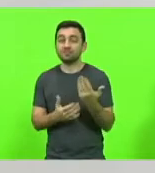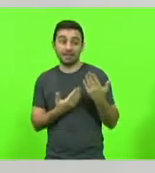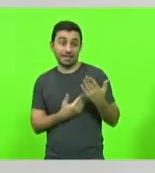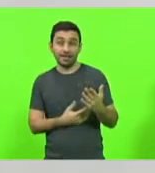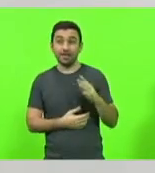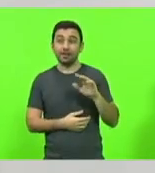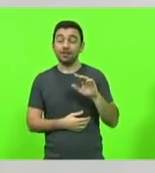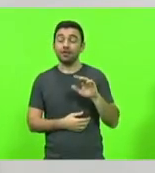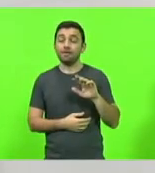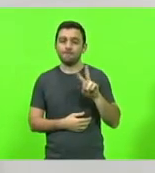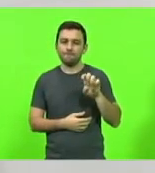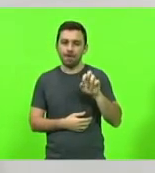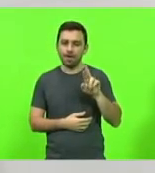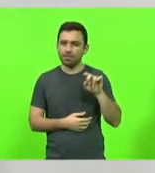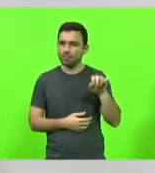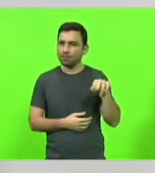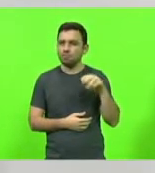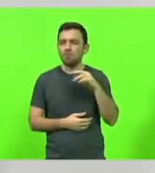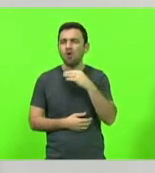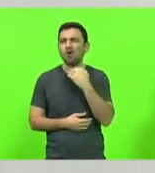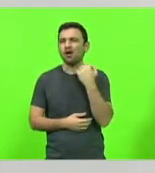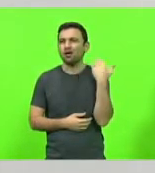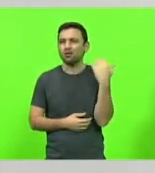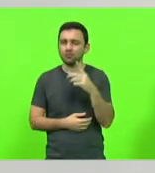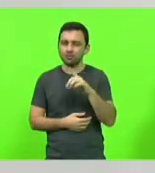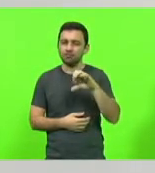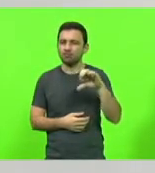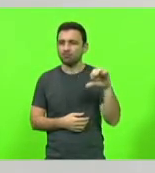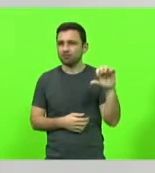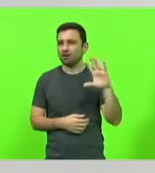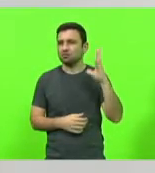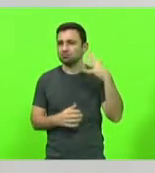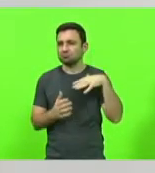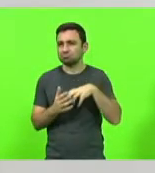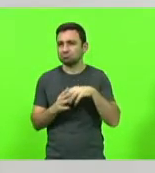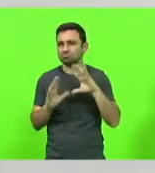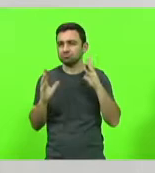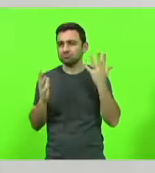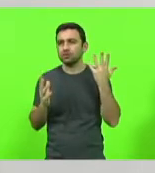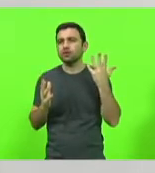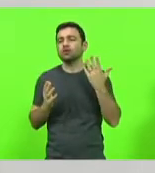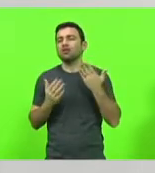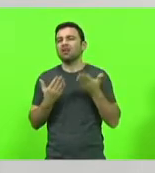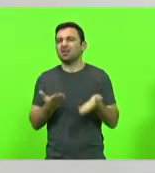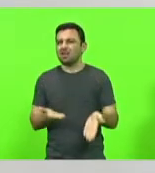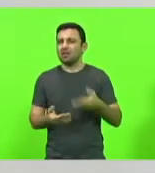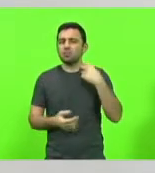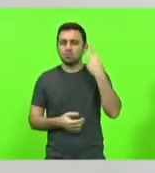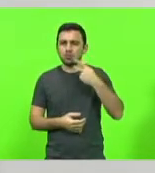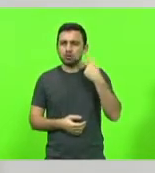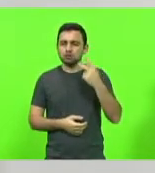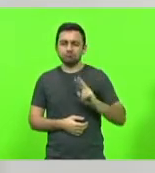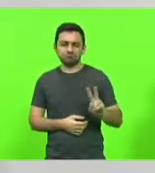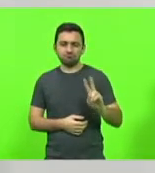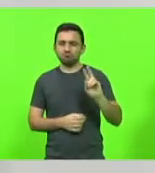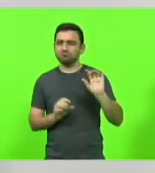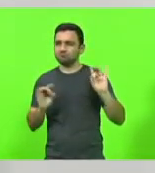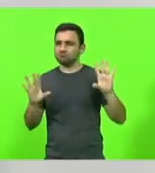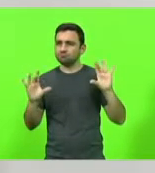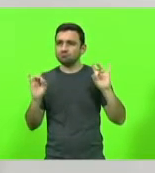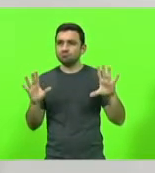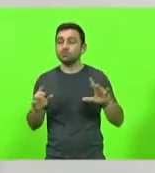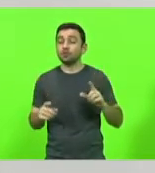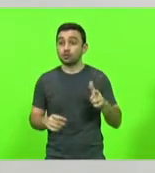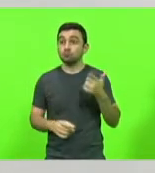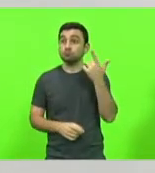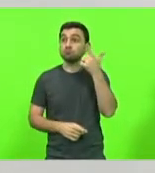Werninghaus, falecido em 1999, num acidente, foi um político de grande valor e ocupou também, senhor presidente,